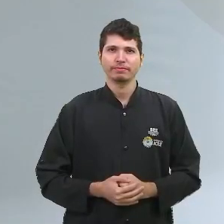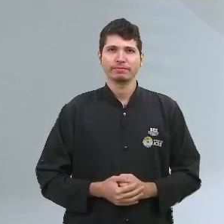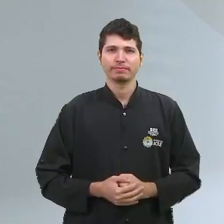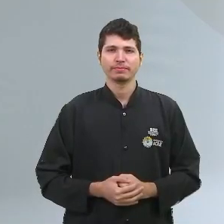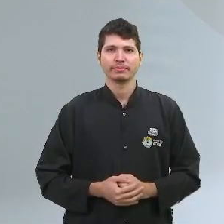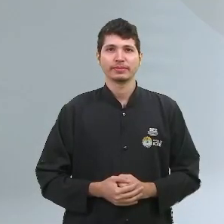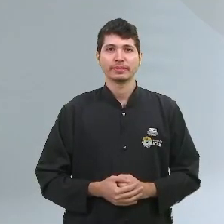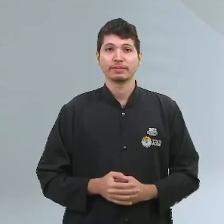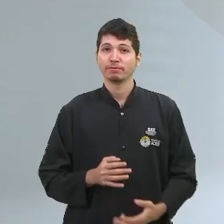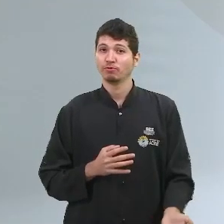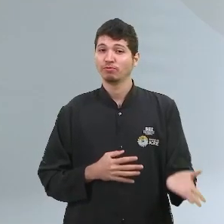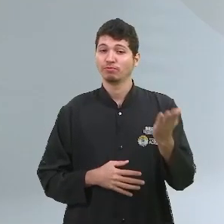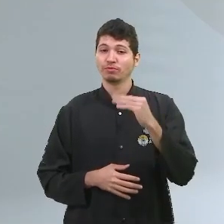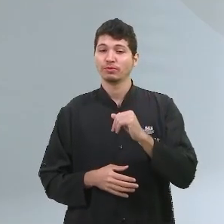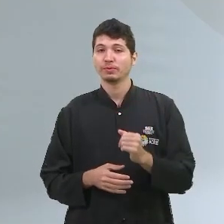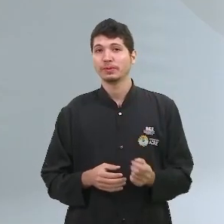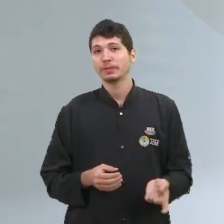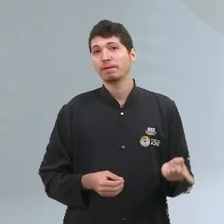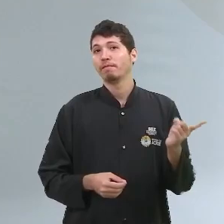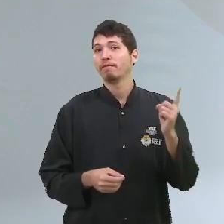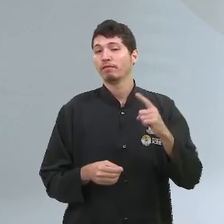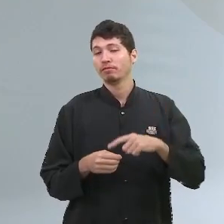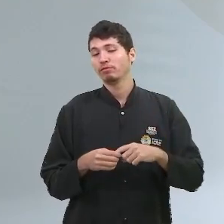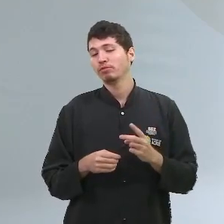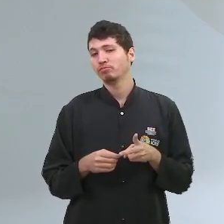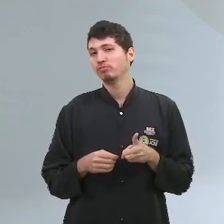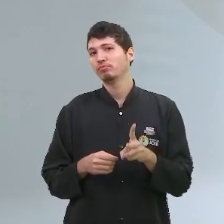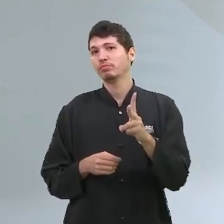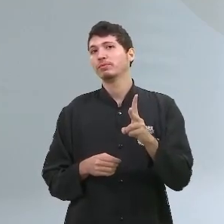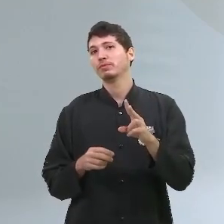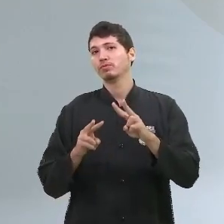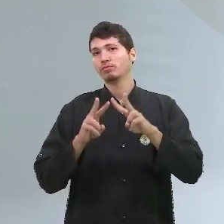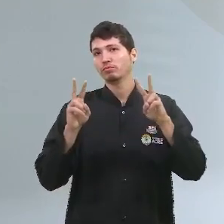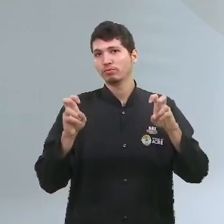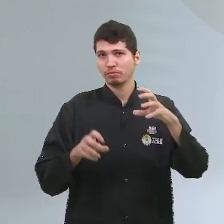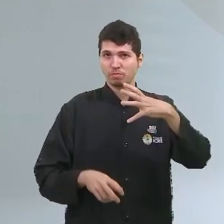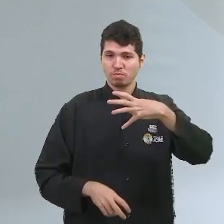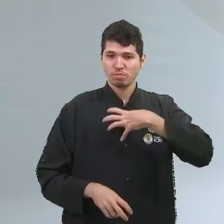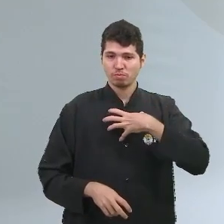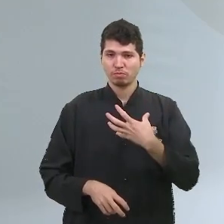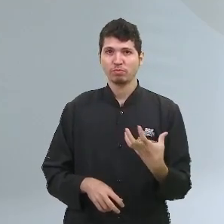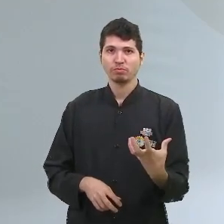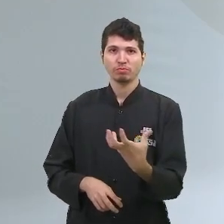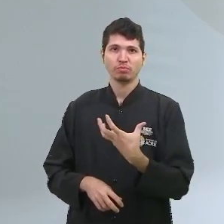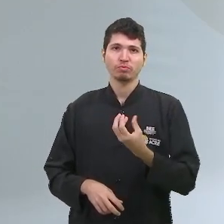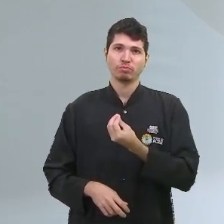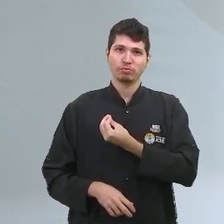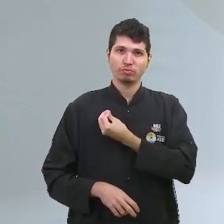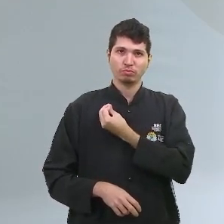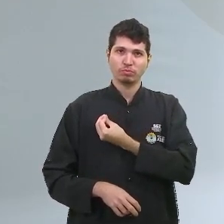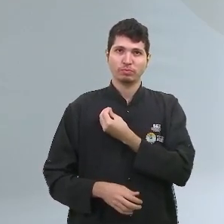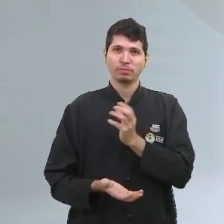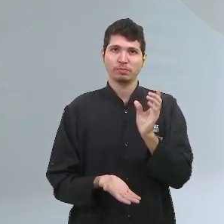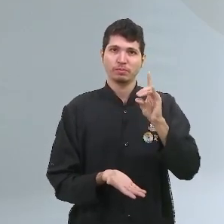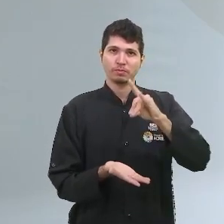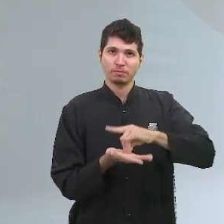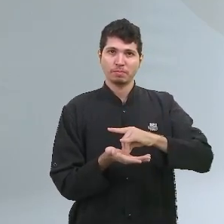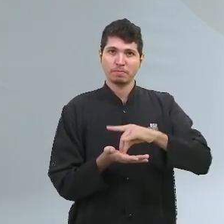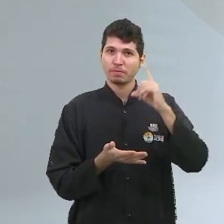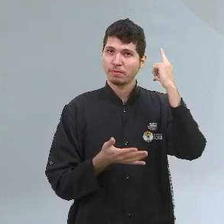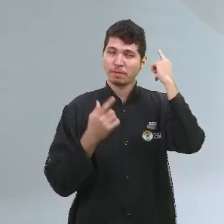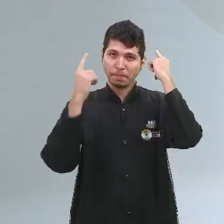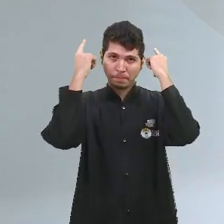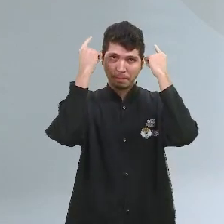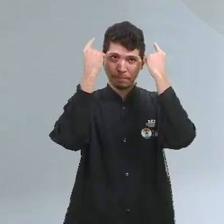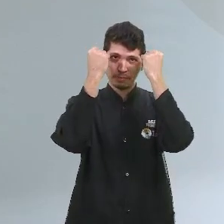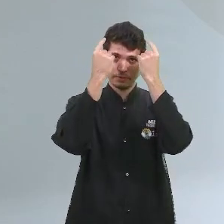vamos agora retomar o segundo momento da nossa aula sobre ontologia sei e realidade na Grécia